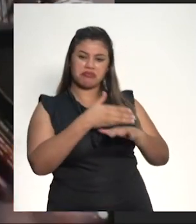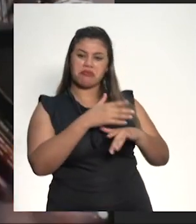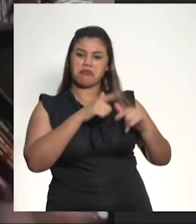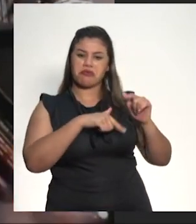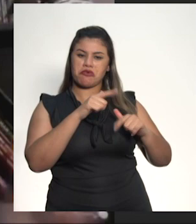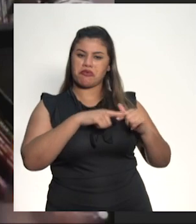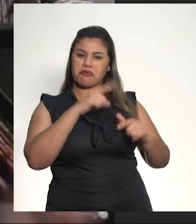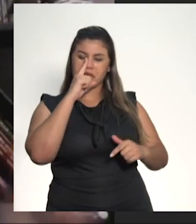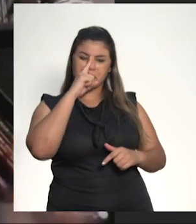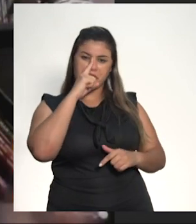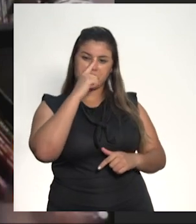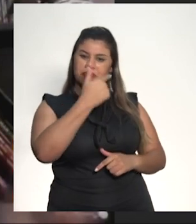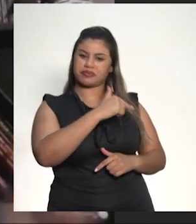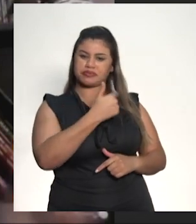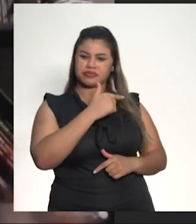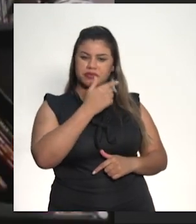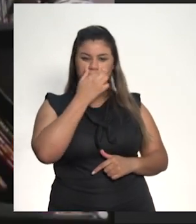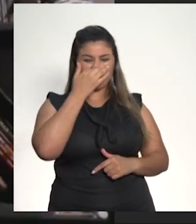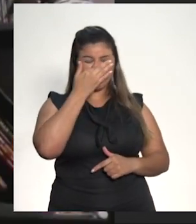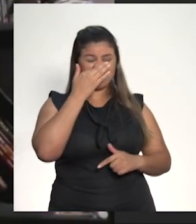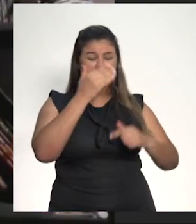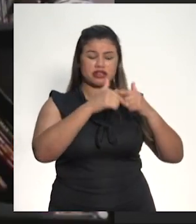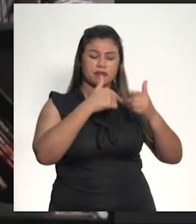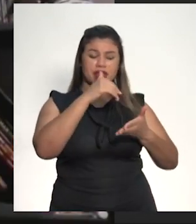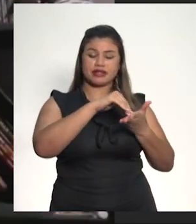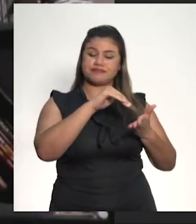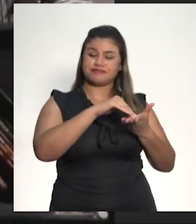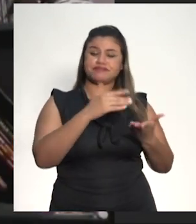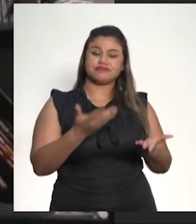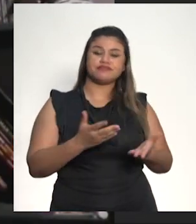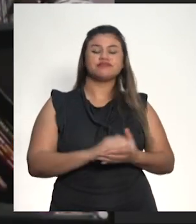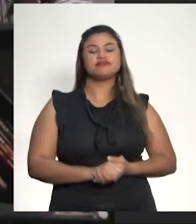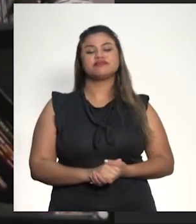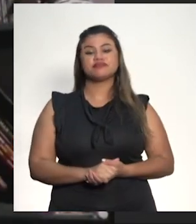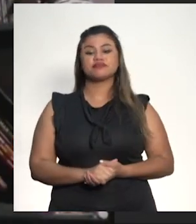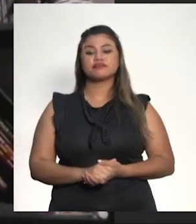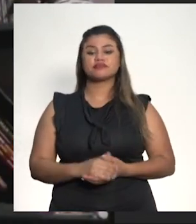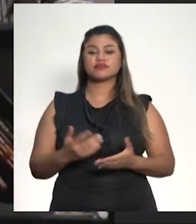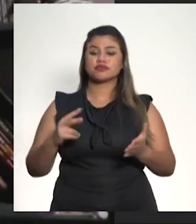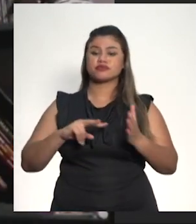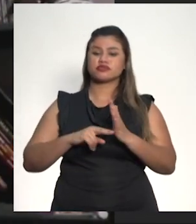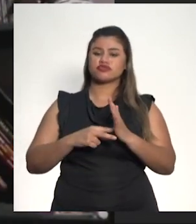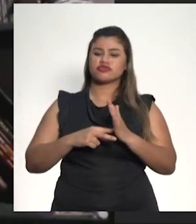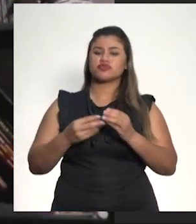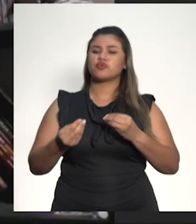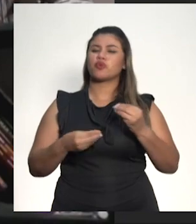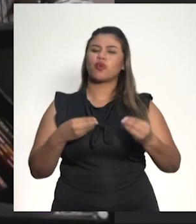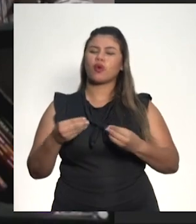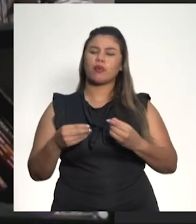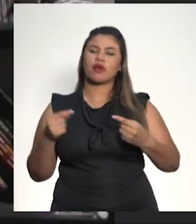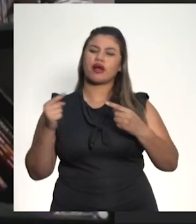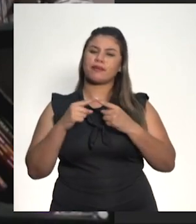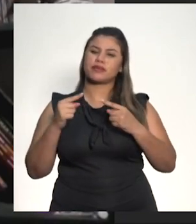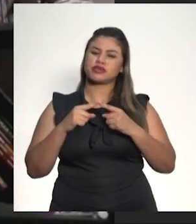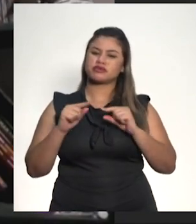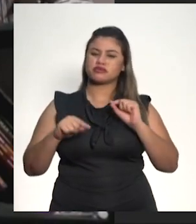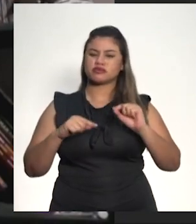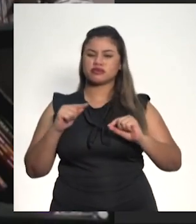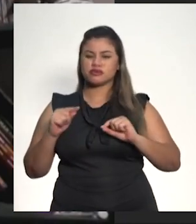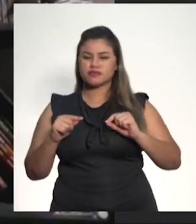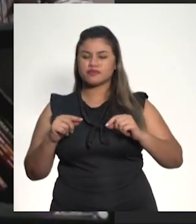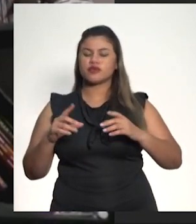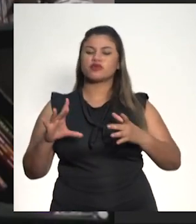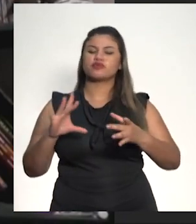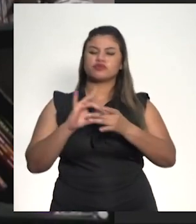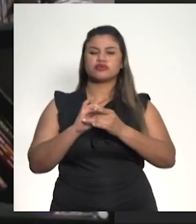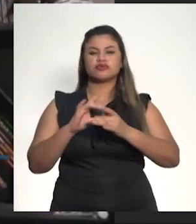materiais, né, de alta periculosidade. Então, os sindicatos eles vão trazer, claro, é muito importante a união de